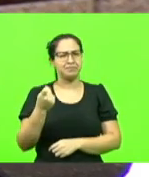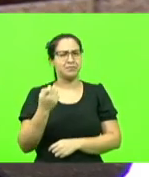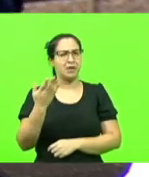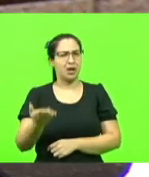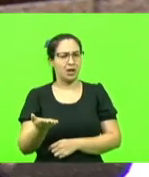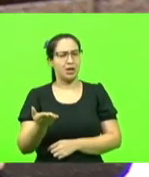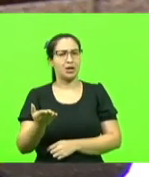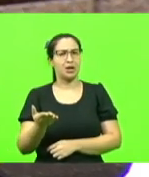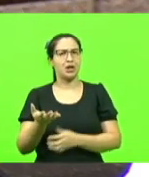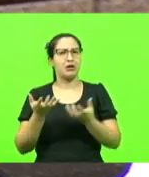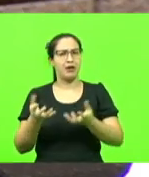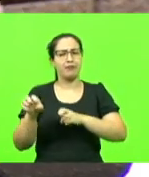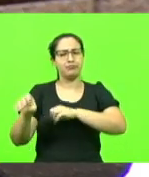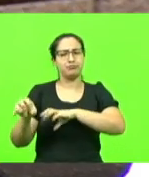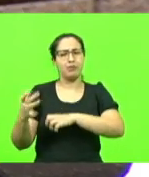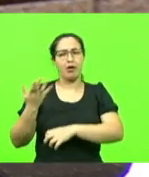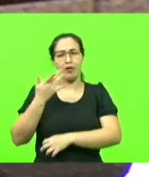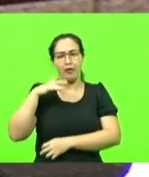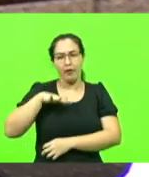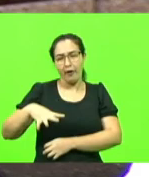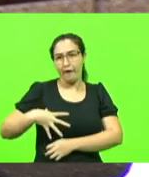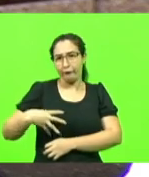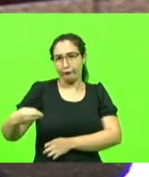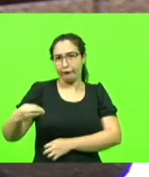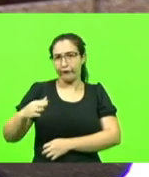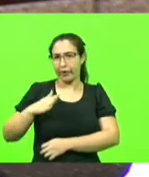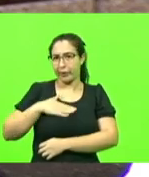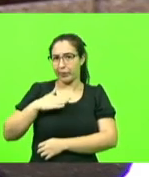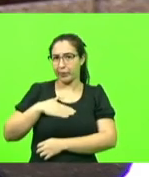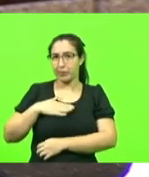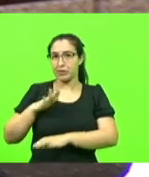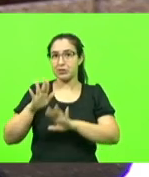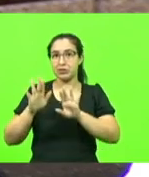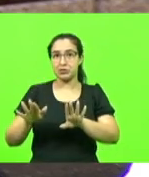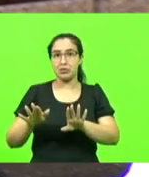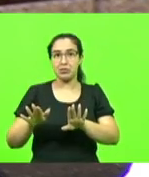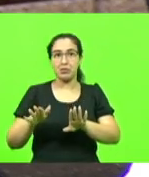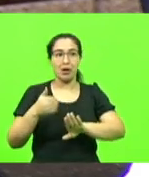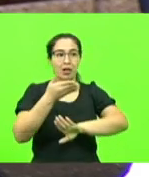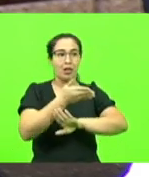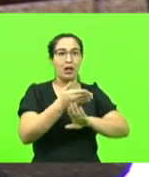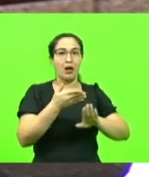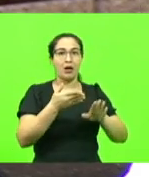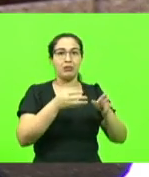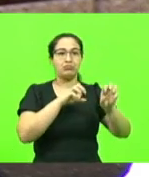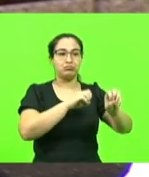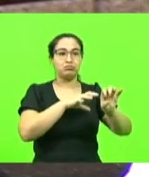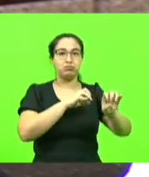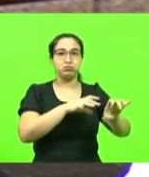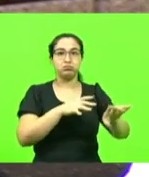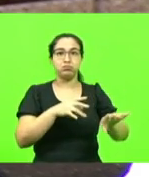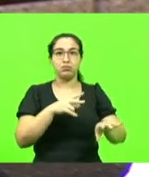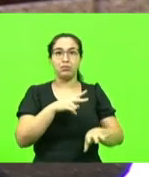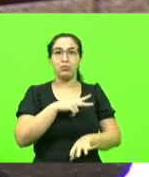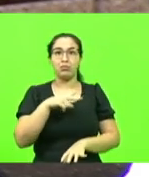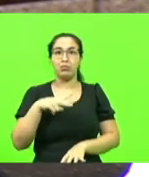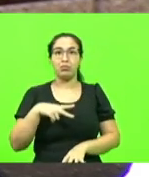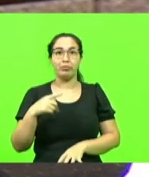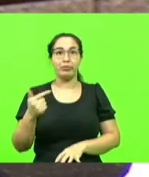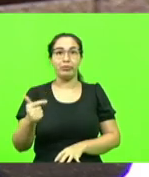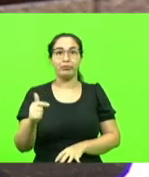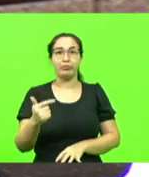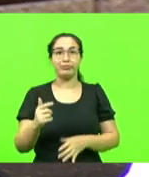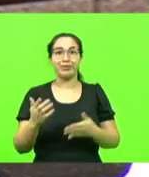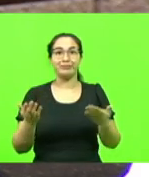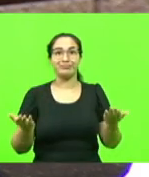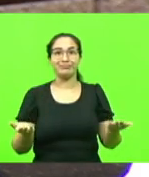vezes, para o seu filho, ele não permite, ele não franqueia ao aluno do centro a qual ele